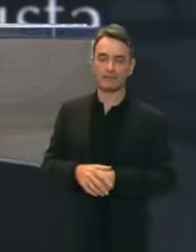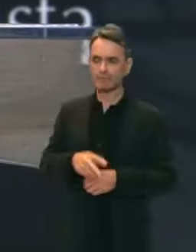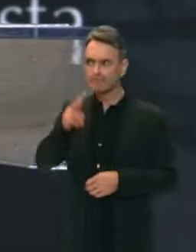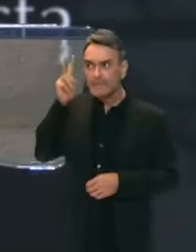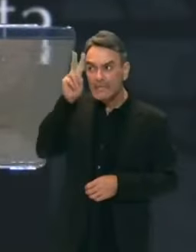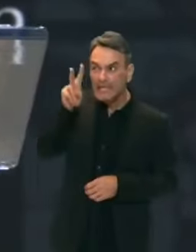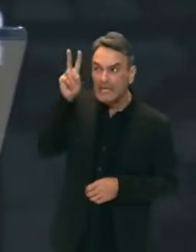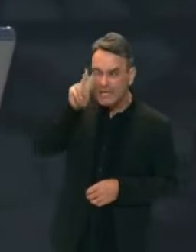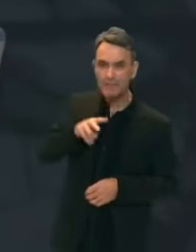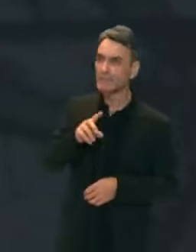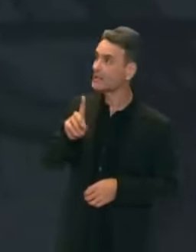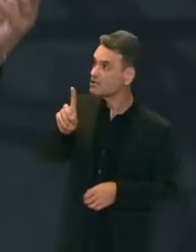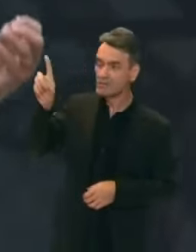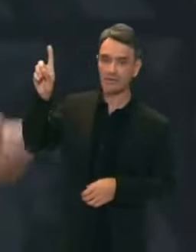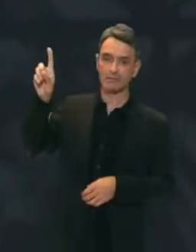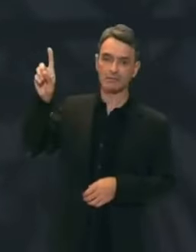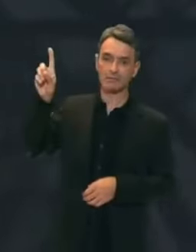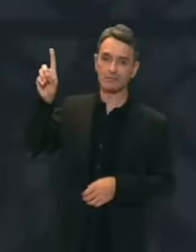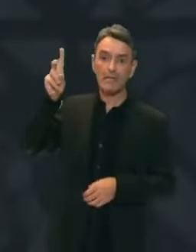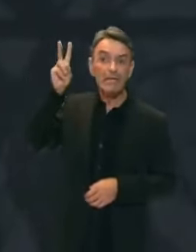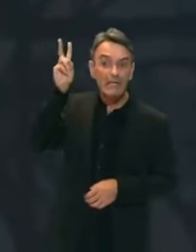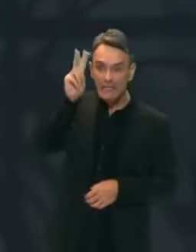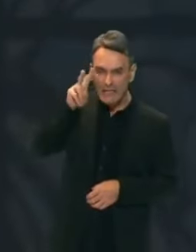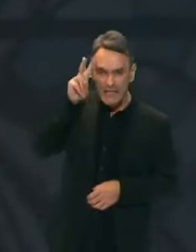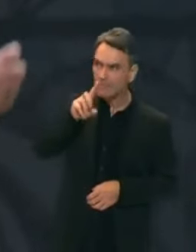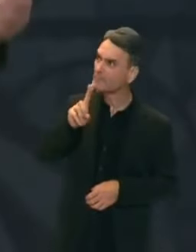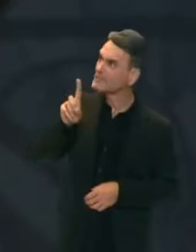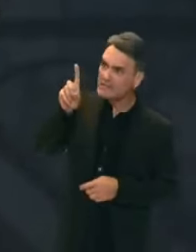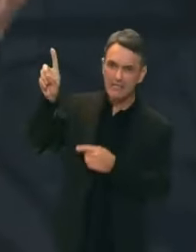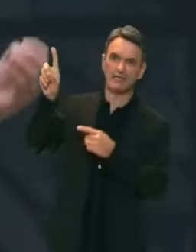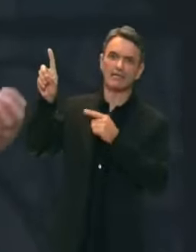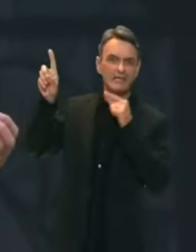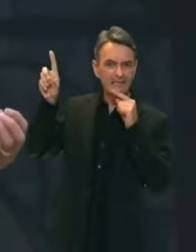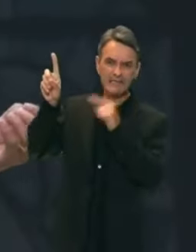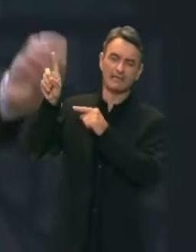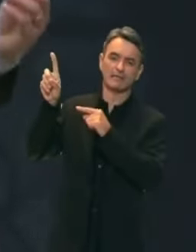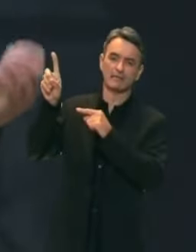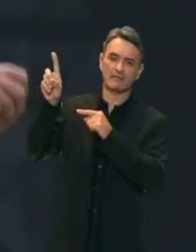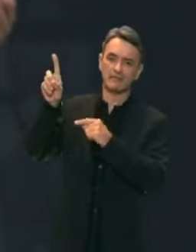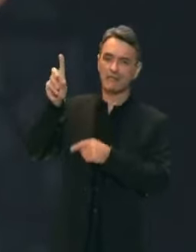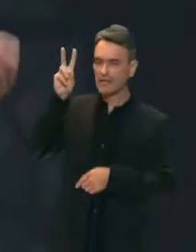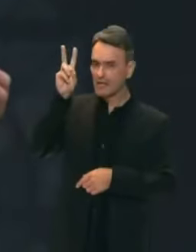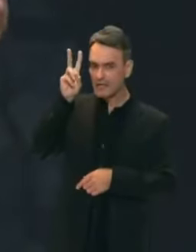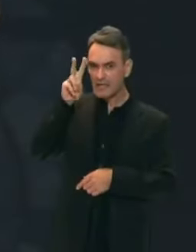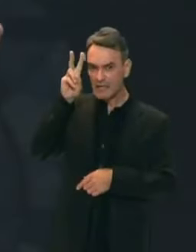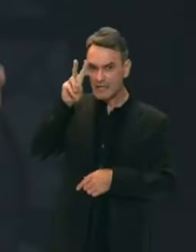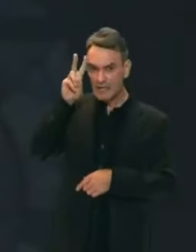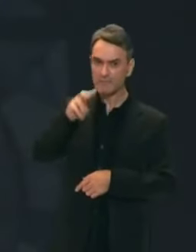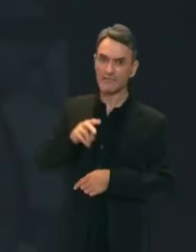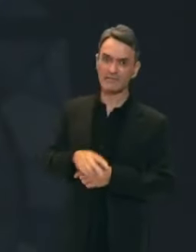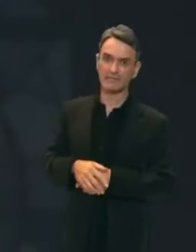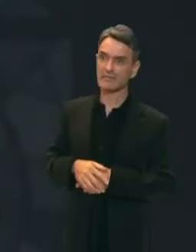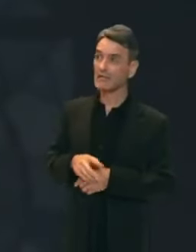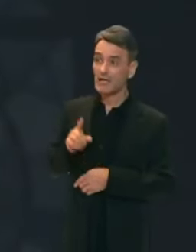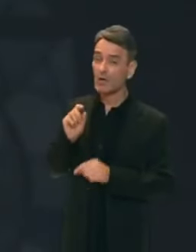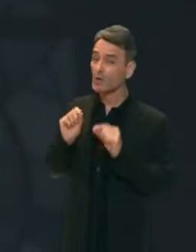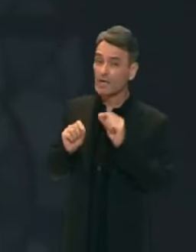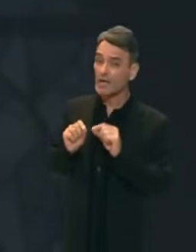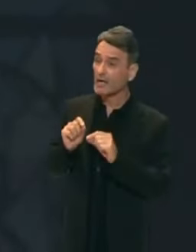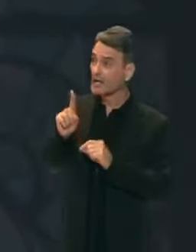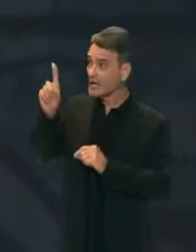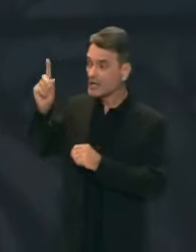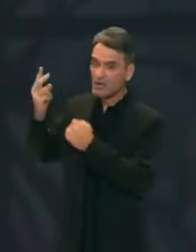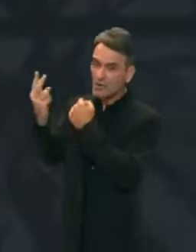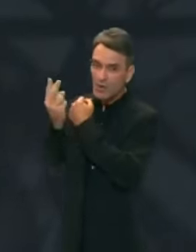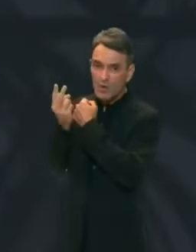Lembre-se do seu Criador, lembre-se de quem Ele é, lembre-se que Ele tem cuidado de você.